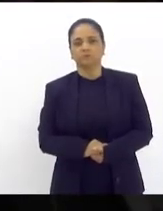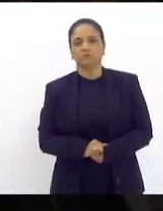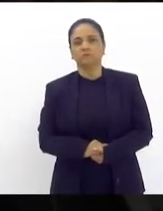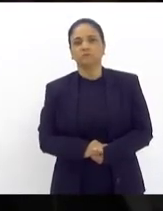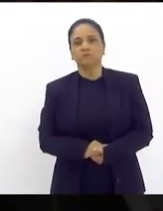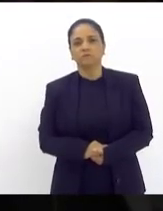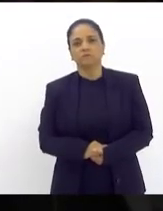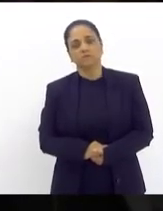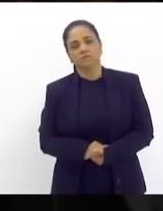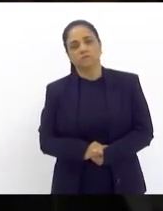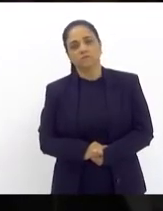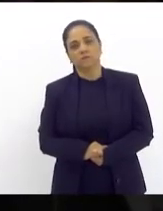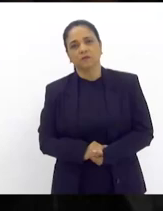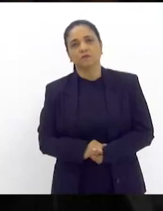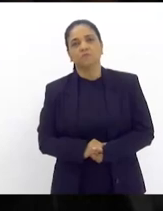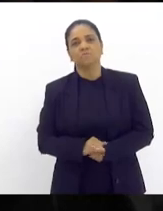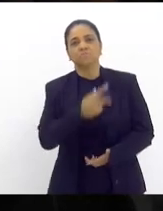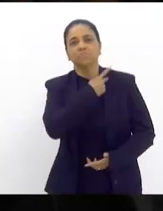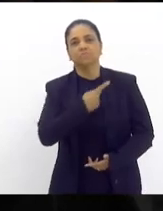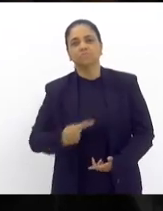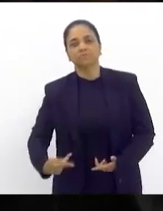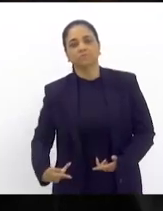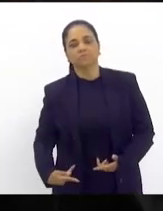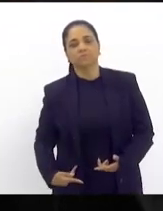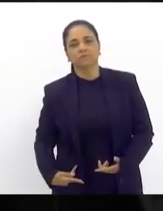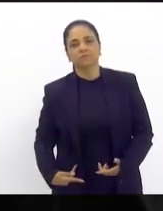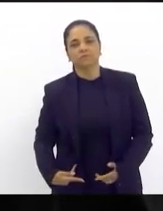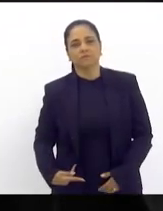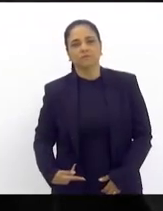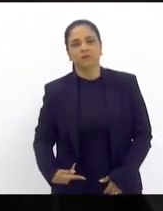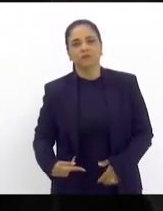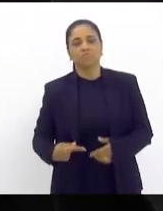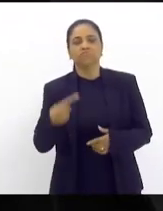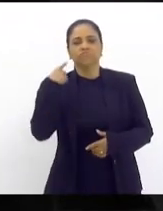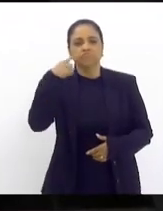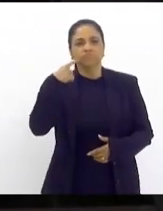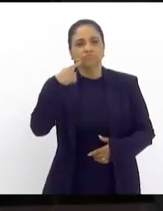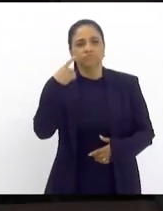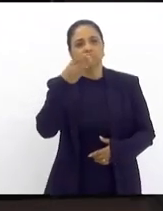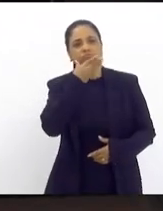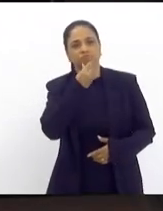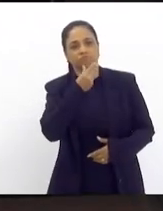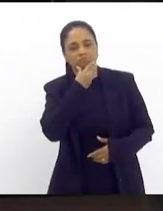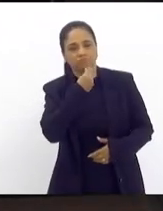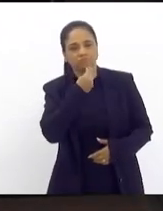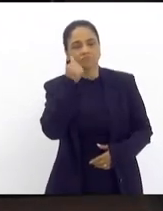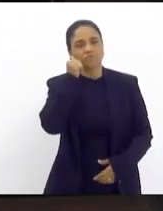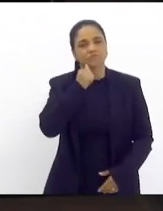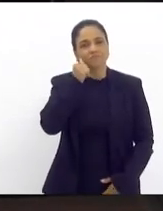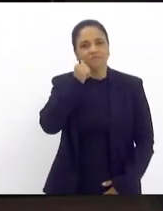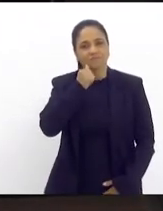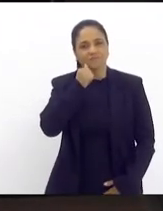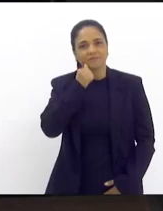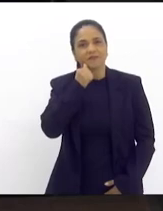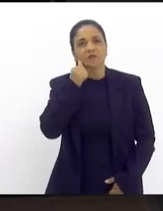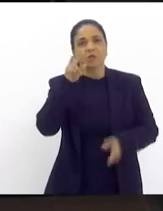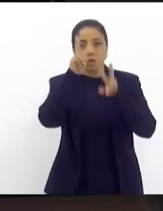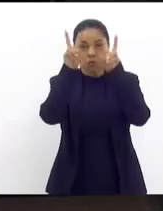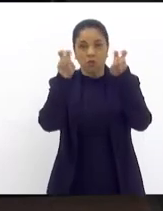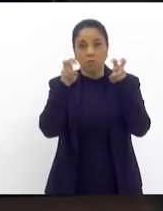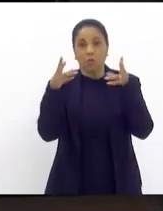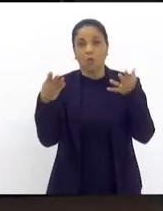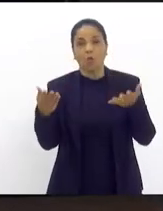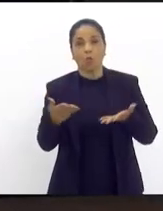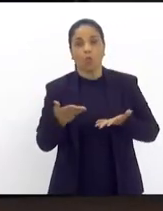senhora Presidente senhores deputados senhoras deputadas tema que me traz aqui hoje